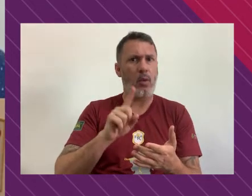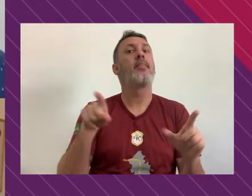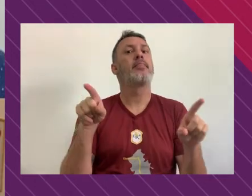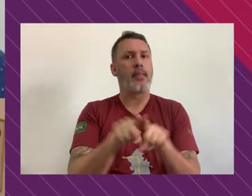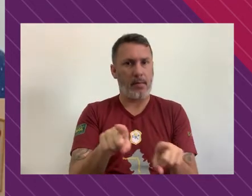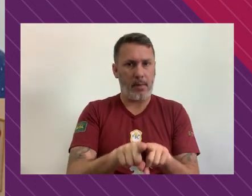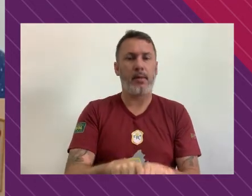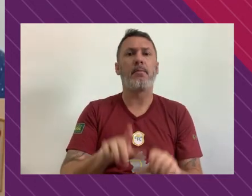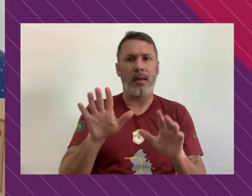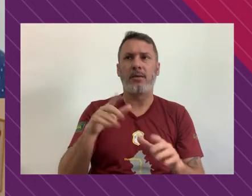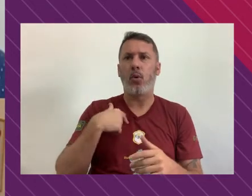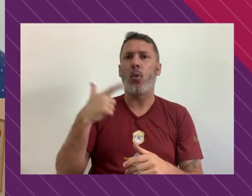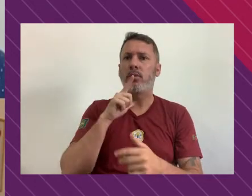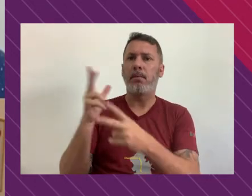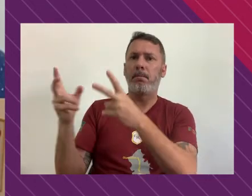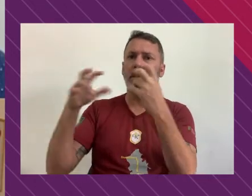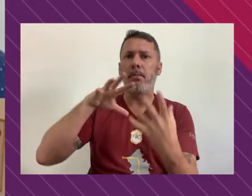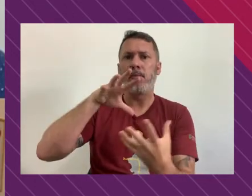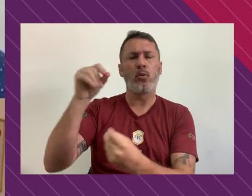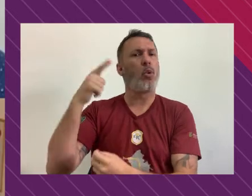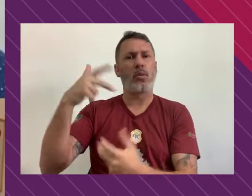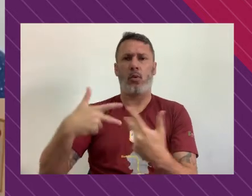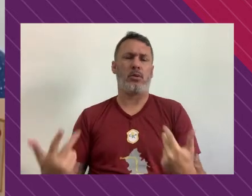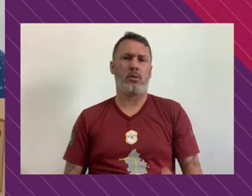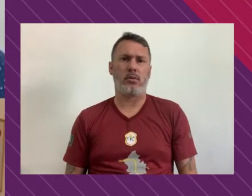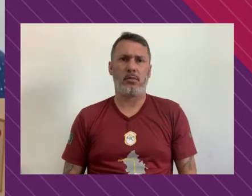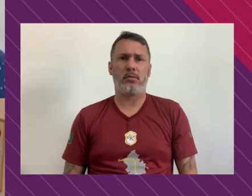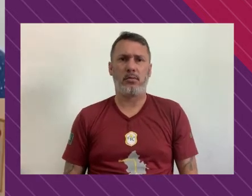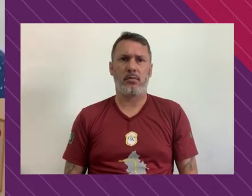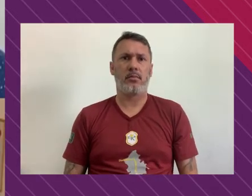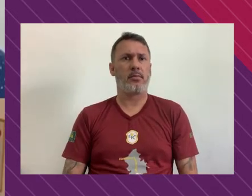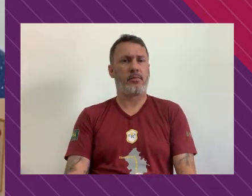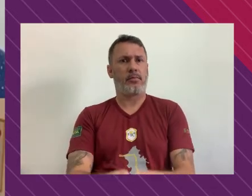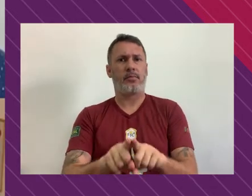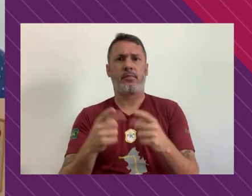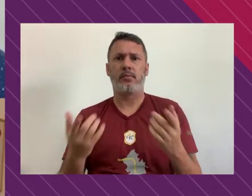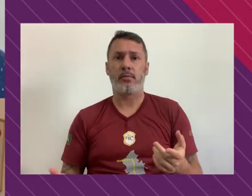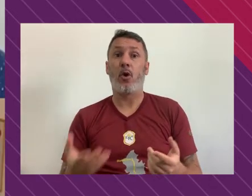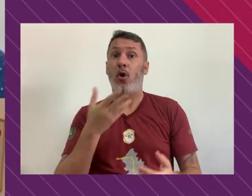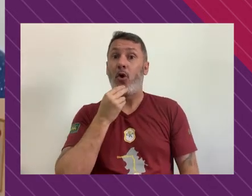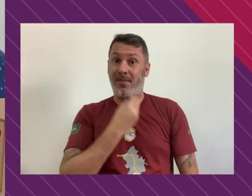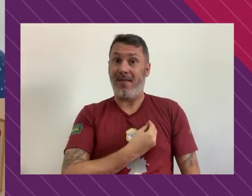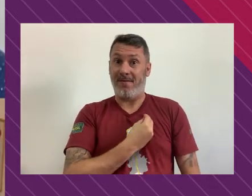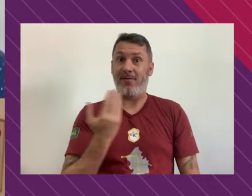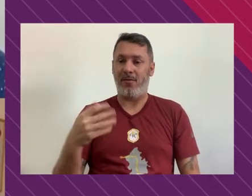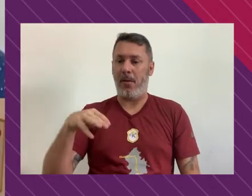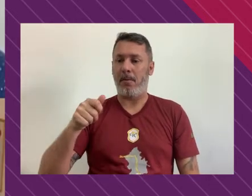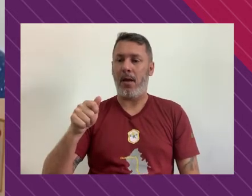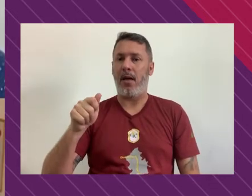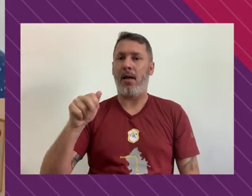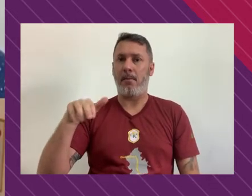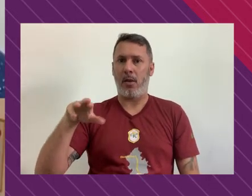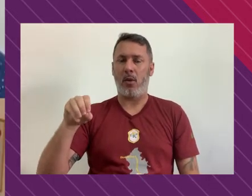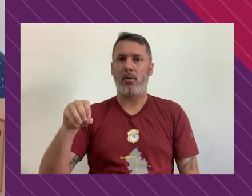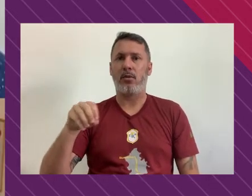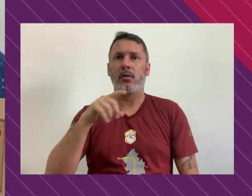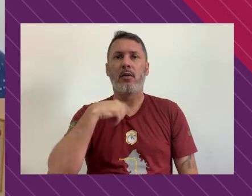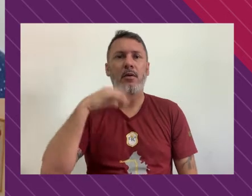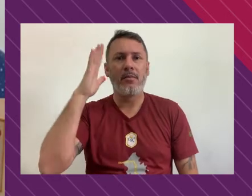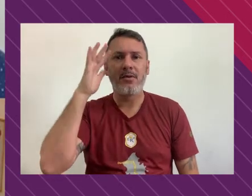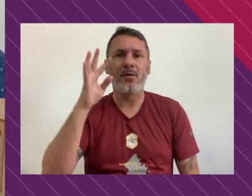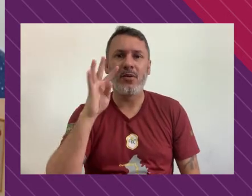muito homogêneo. Quando a gente olha para programadores, etc., na maioria das vezes a gente está falando de